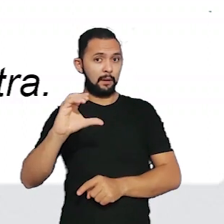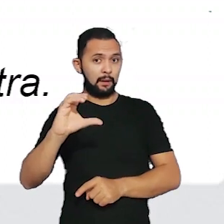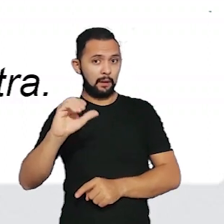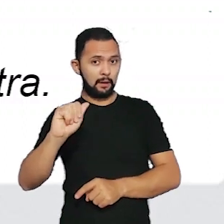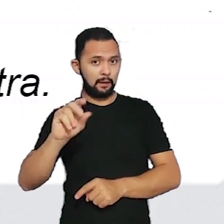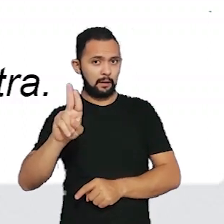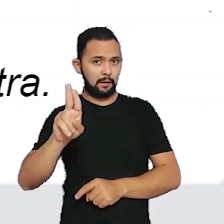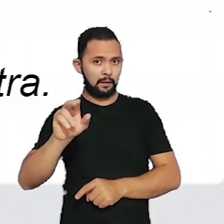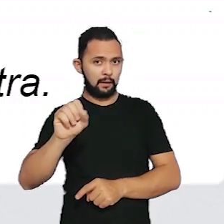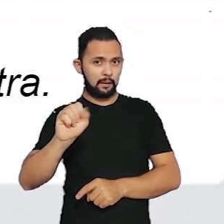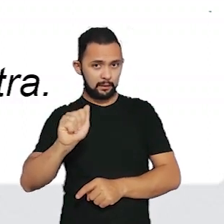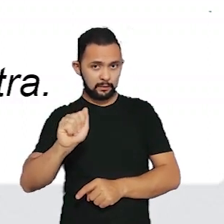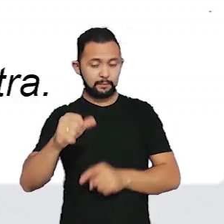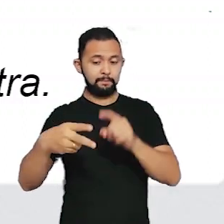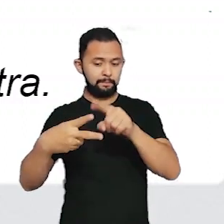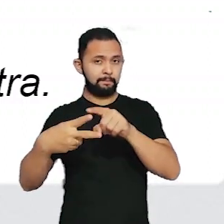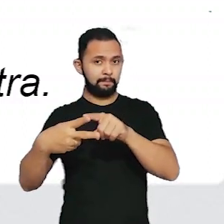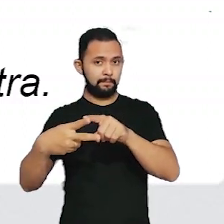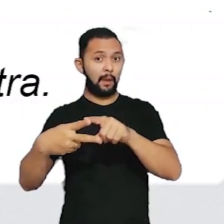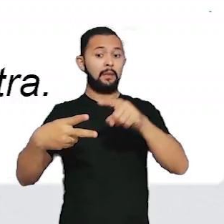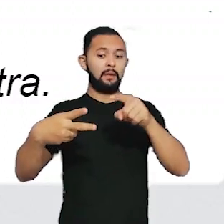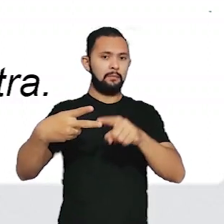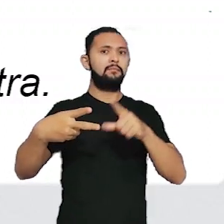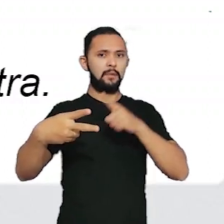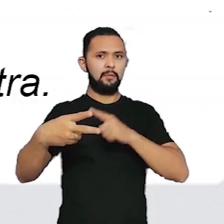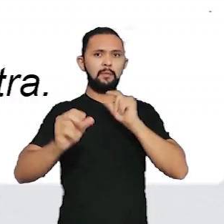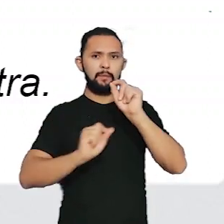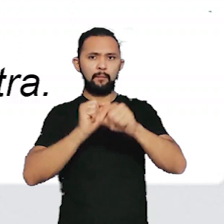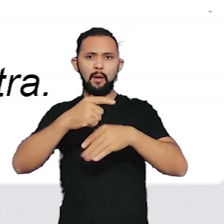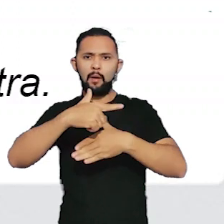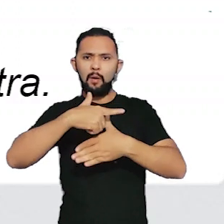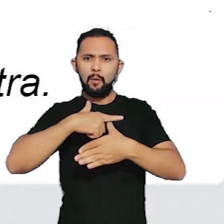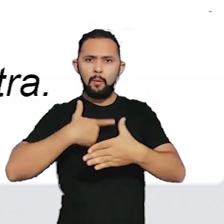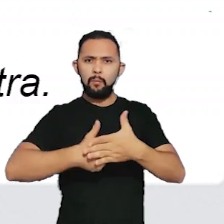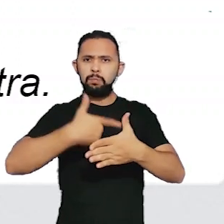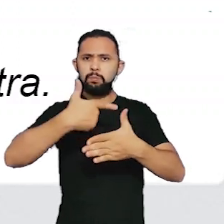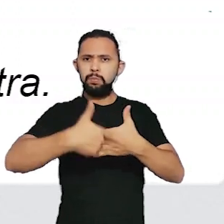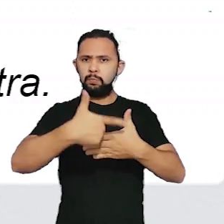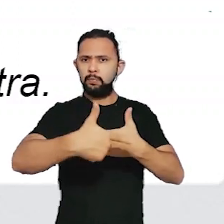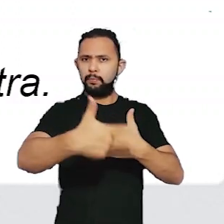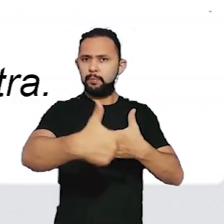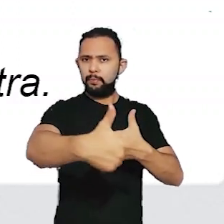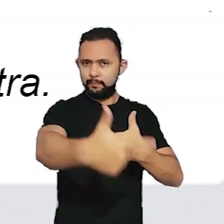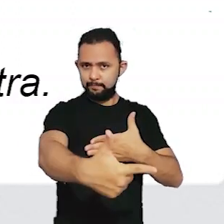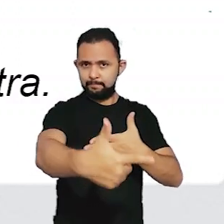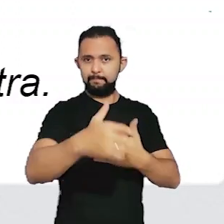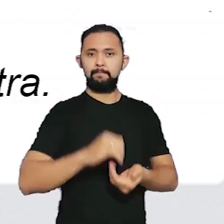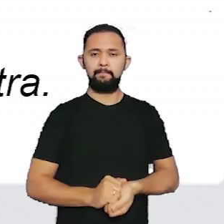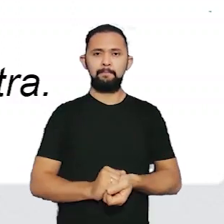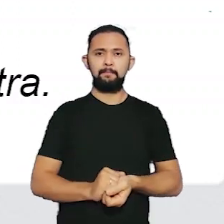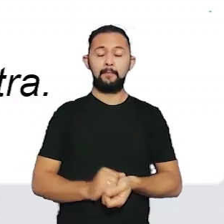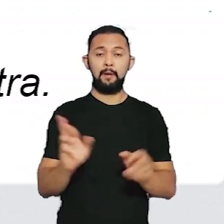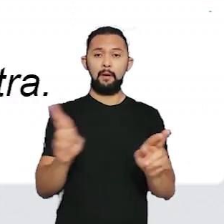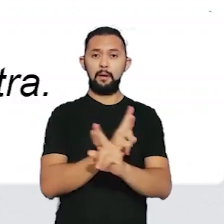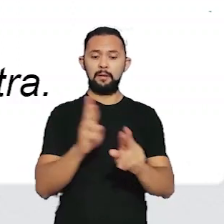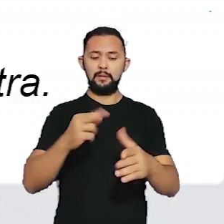causa e para toda uma causa vai existir uma consequência, tá? Então, uma